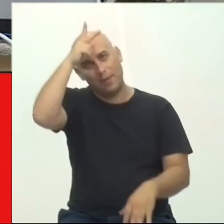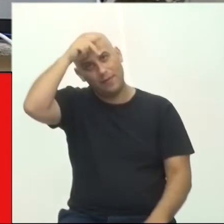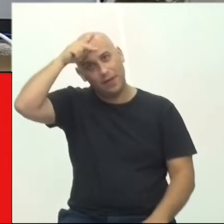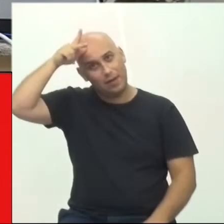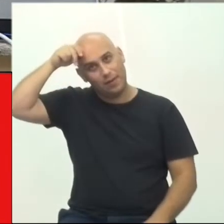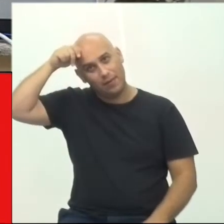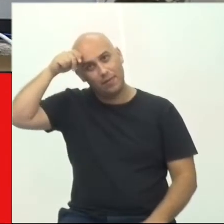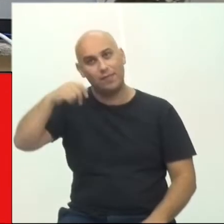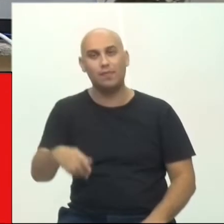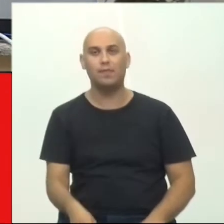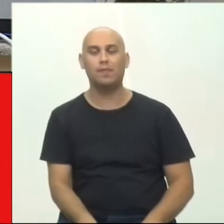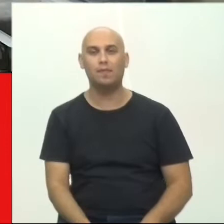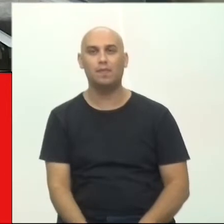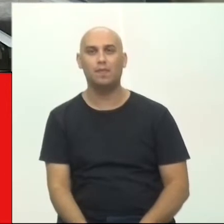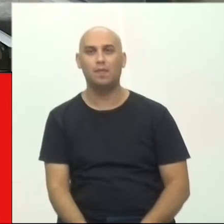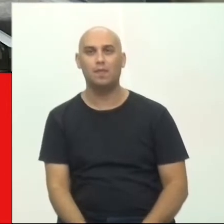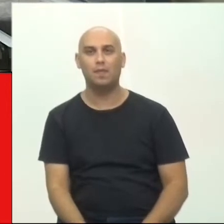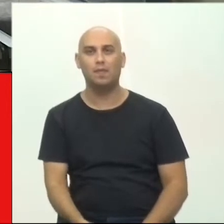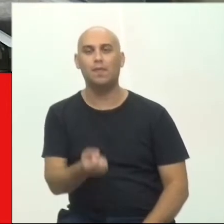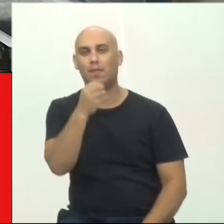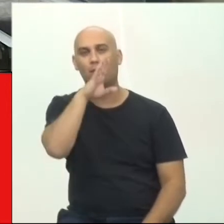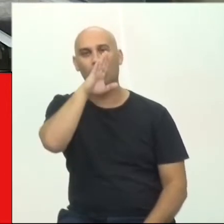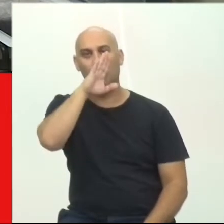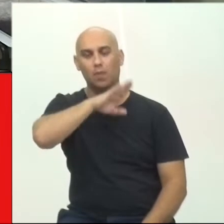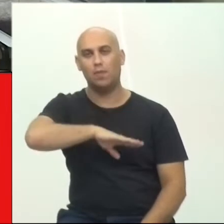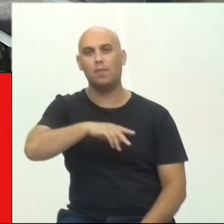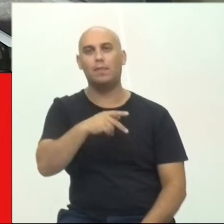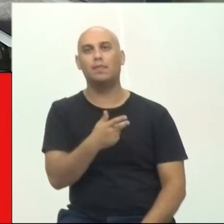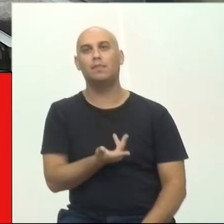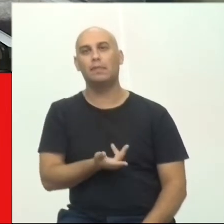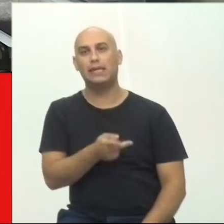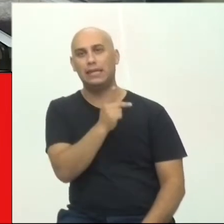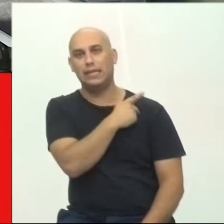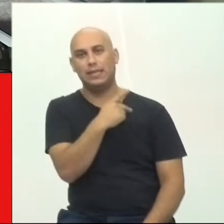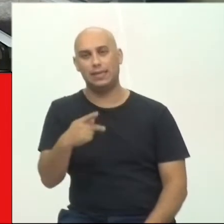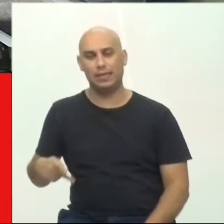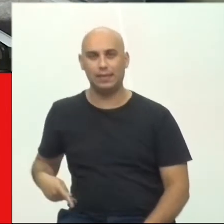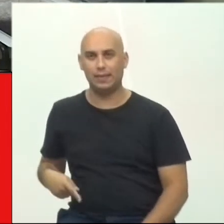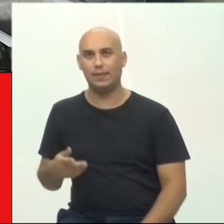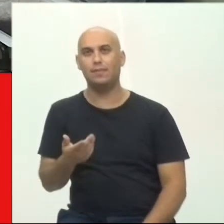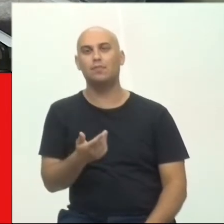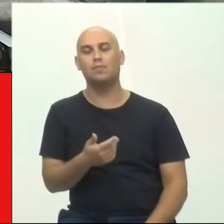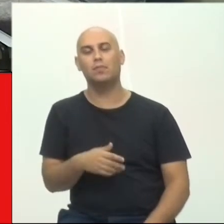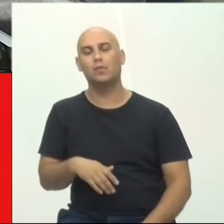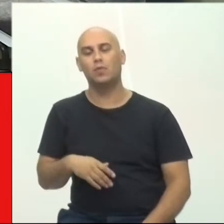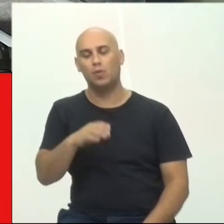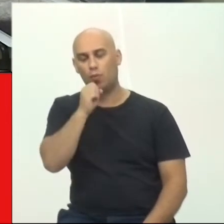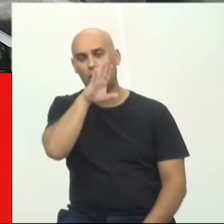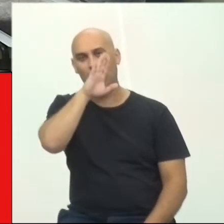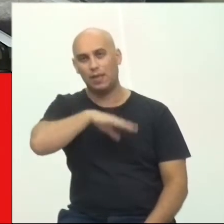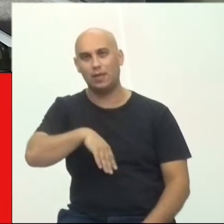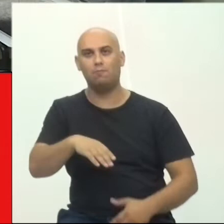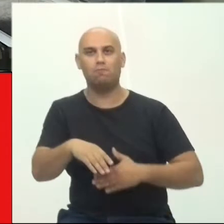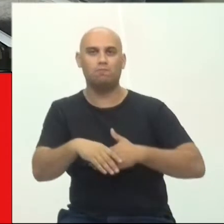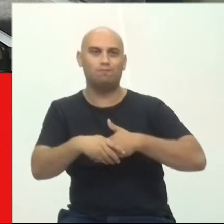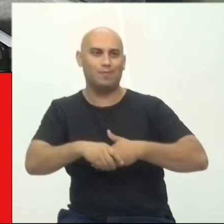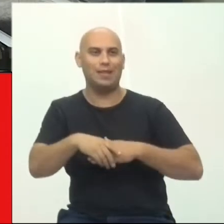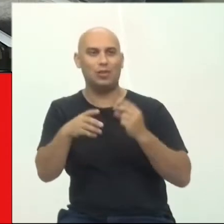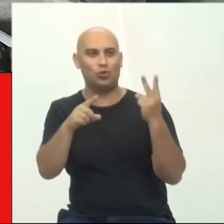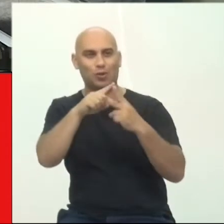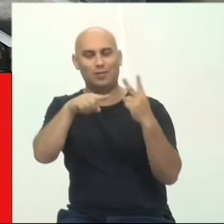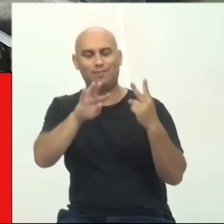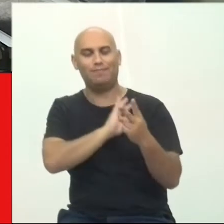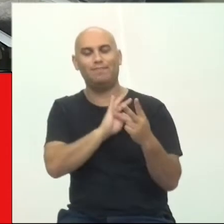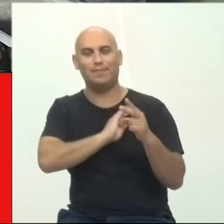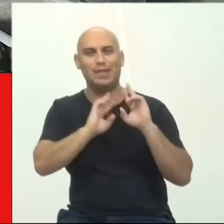Vereador Amaral. Boa tarde, presidente. Boa tarde às técnicas. Eu tive o privilégio de participar da